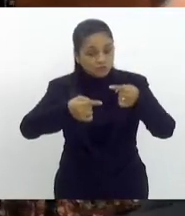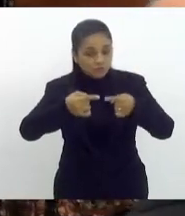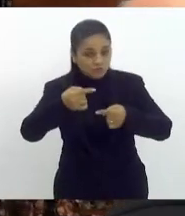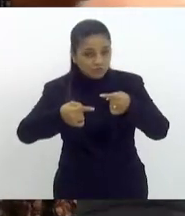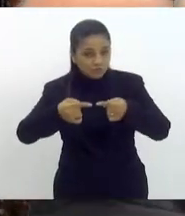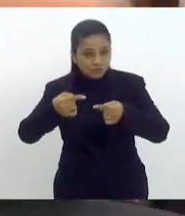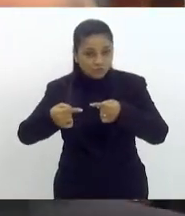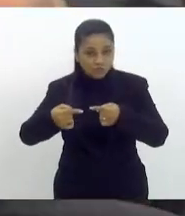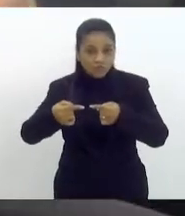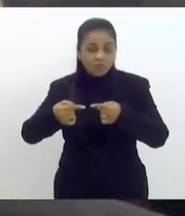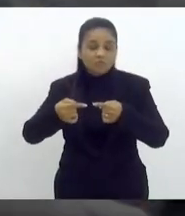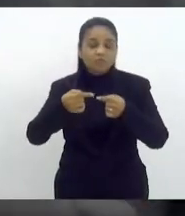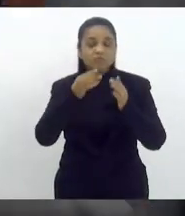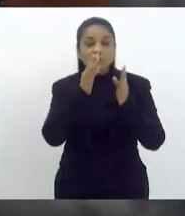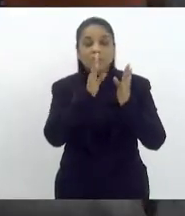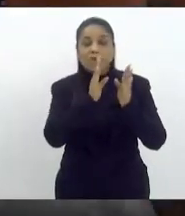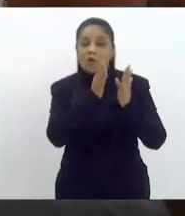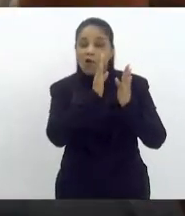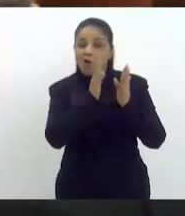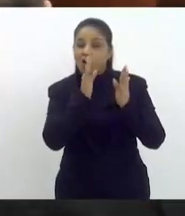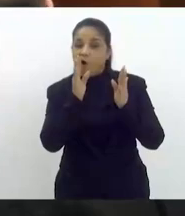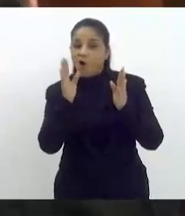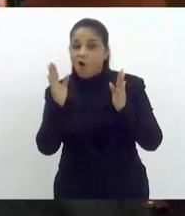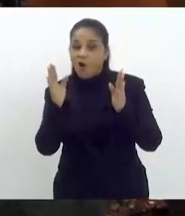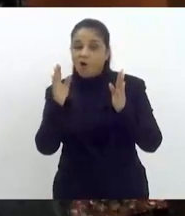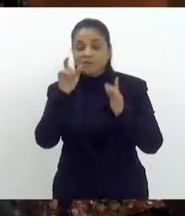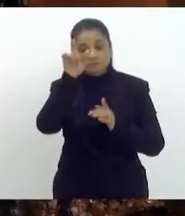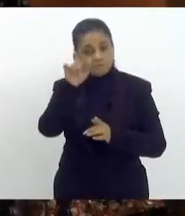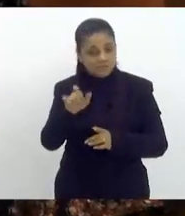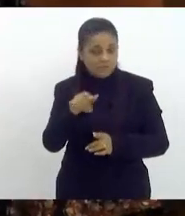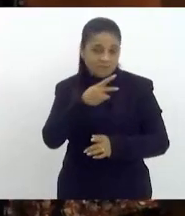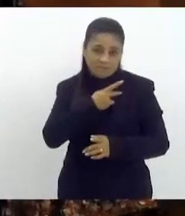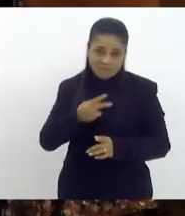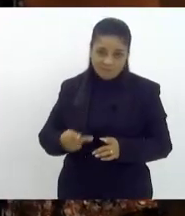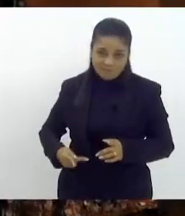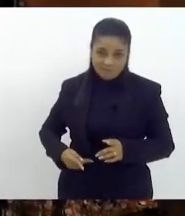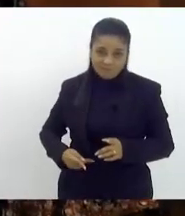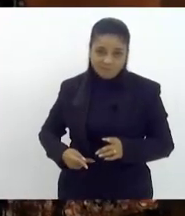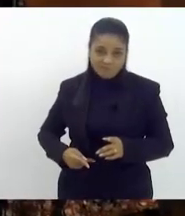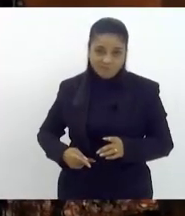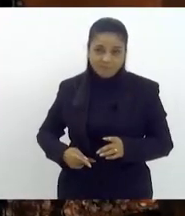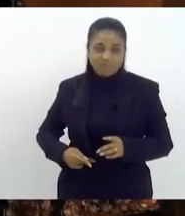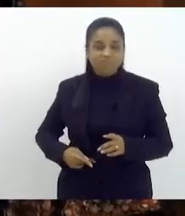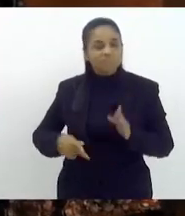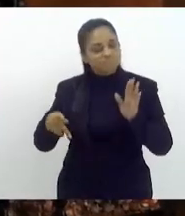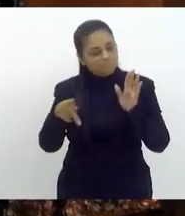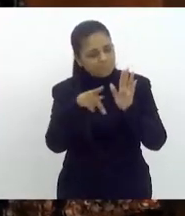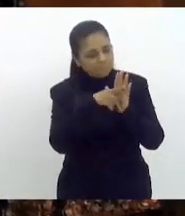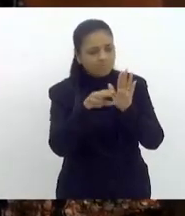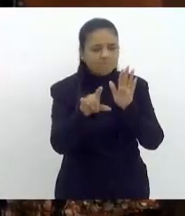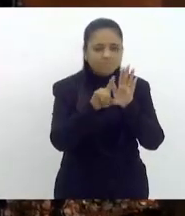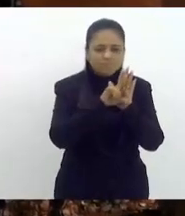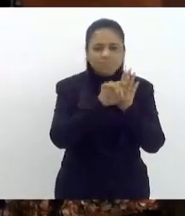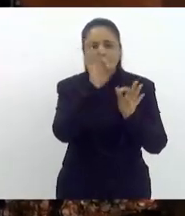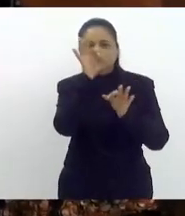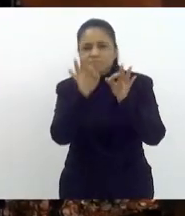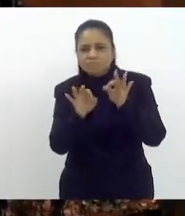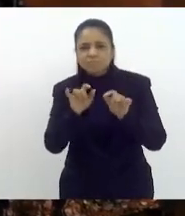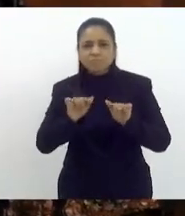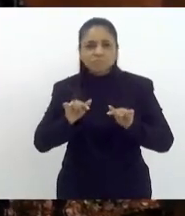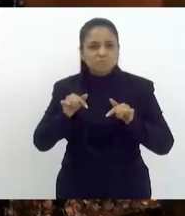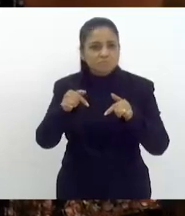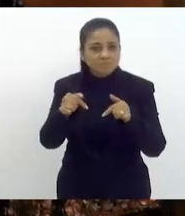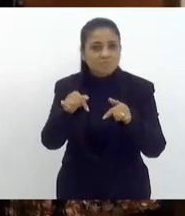uma questão de ordem que na verdade você é excelência pegou a iniciativa do projeto justificativa e fez